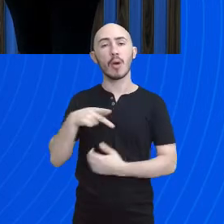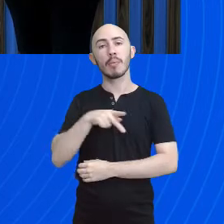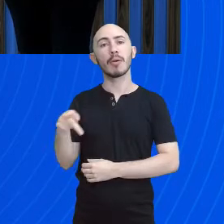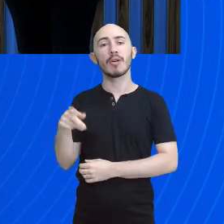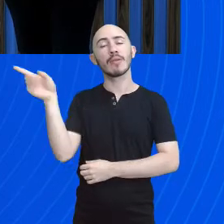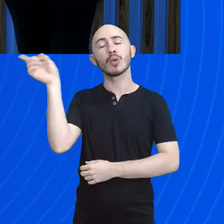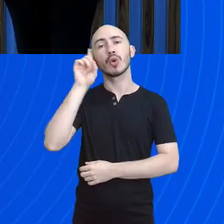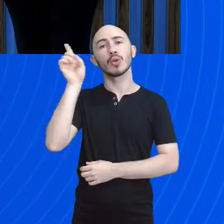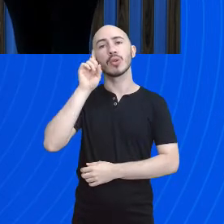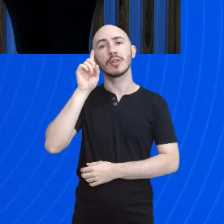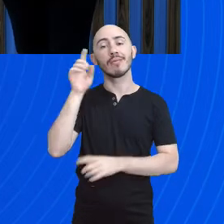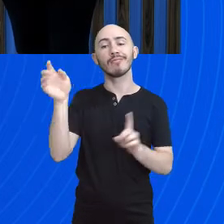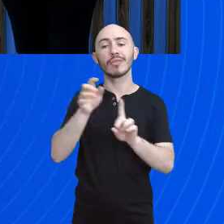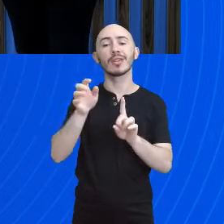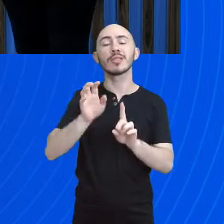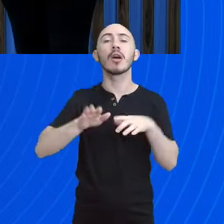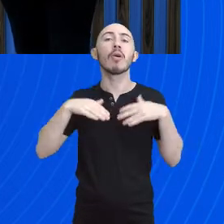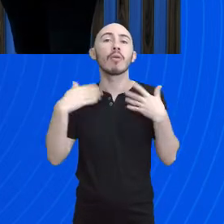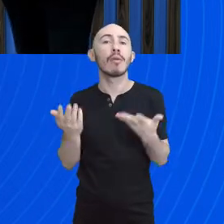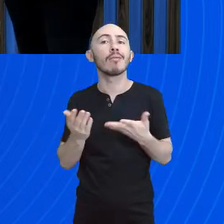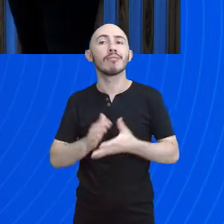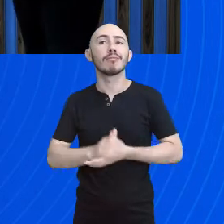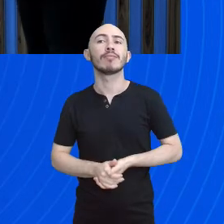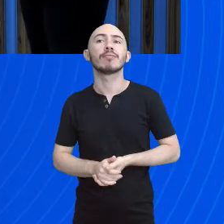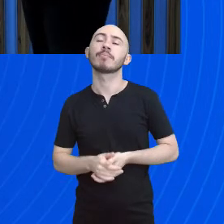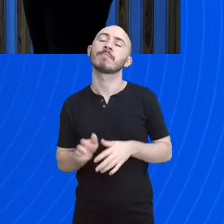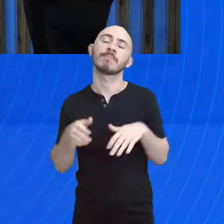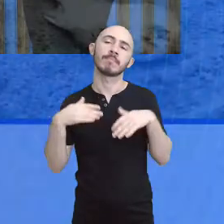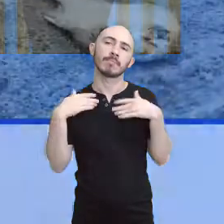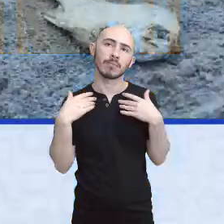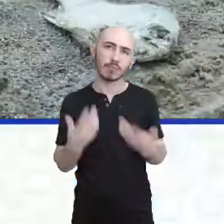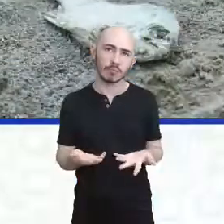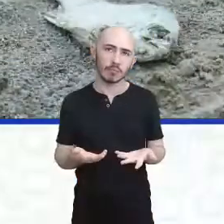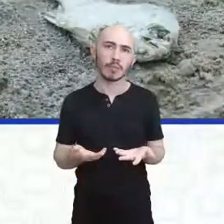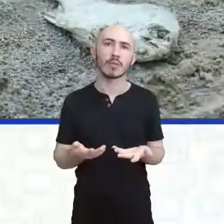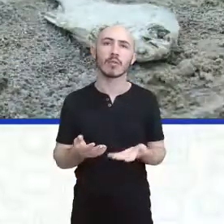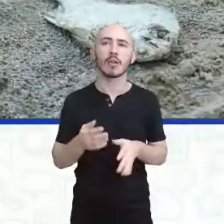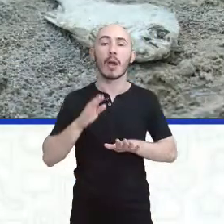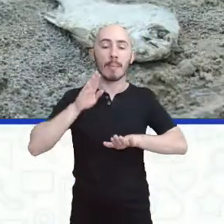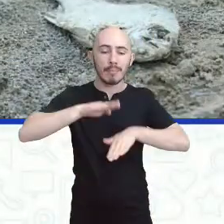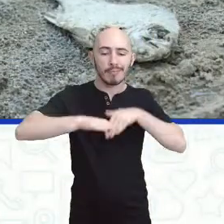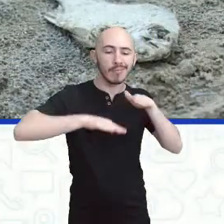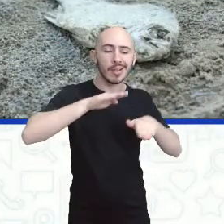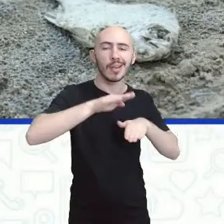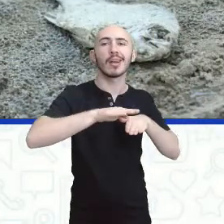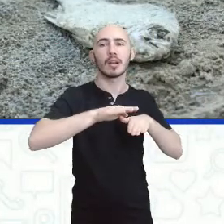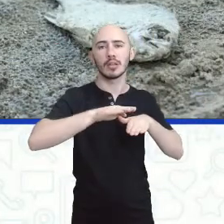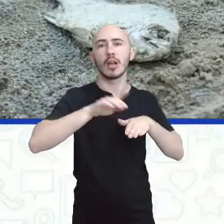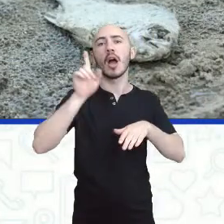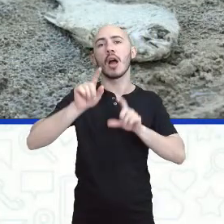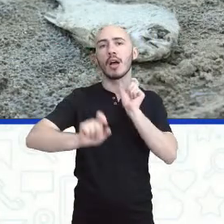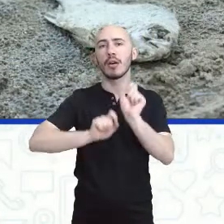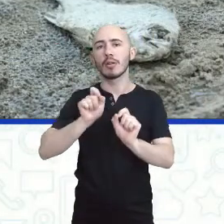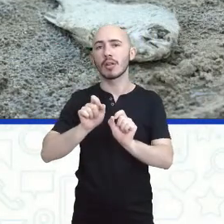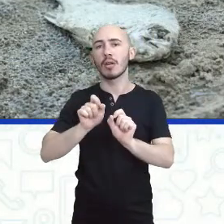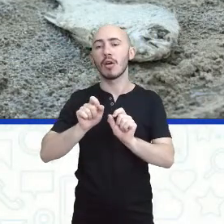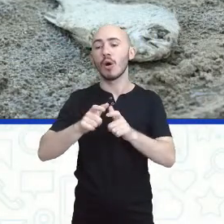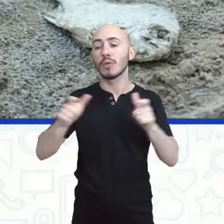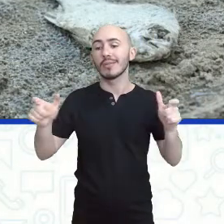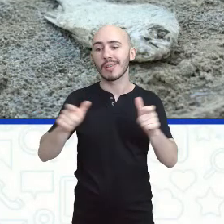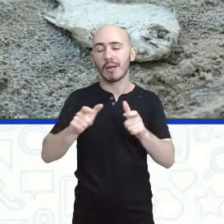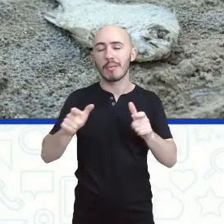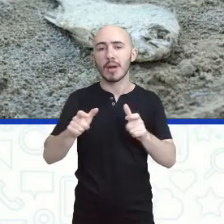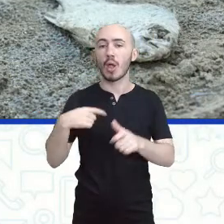nosso planeta? E aí? Pois é, a pegada ecológica, gente, então, ó, é o tamanho da marca que nós,